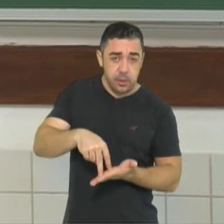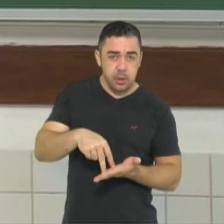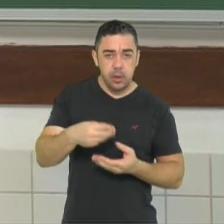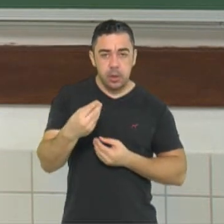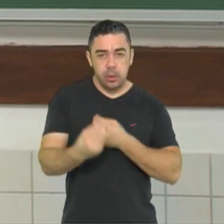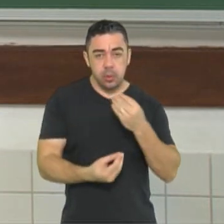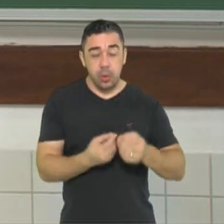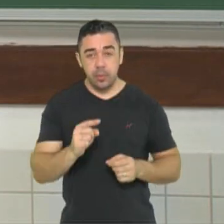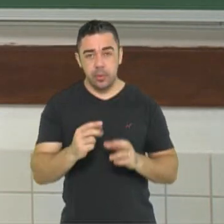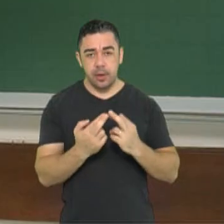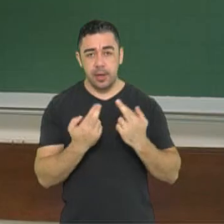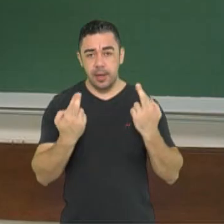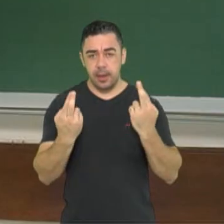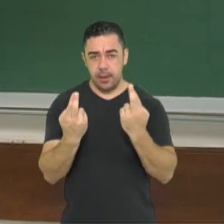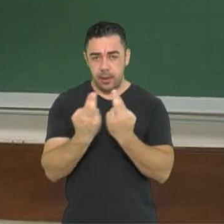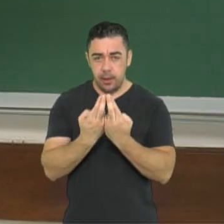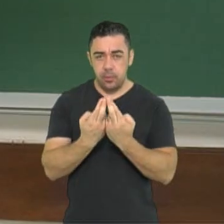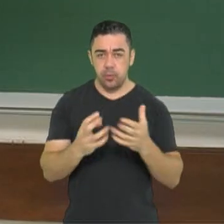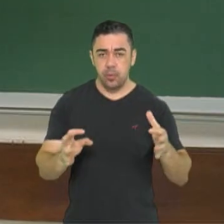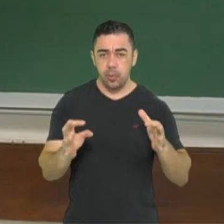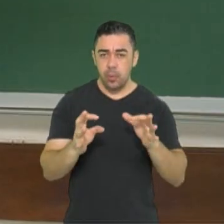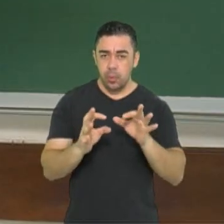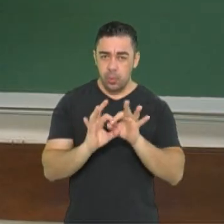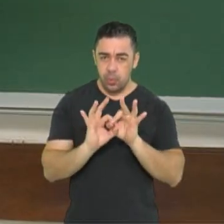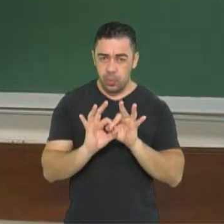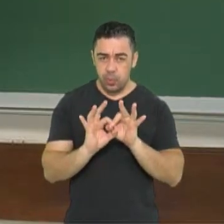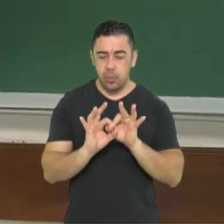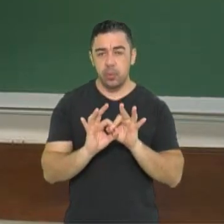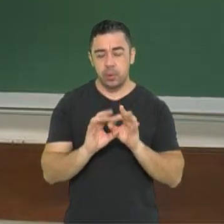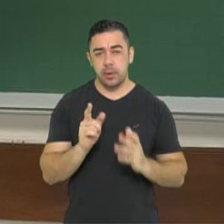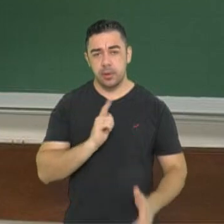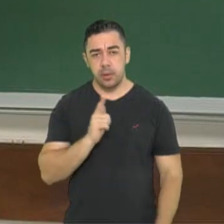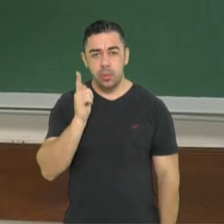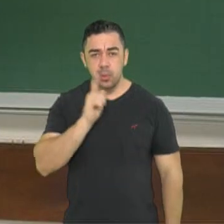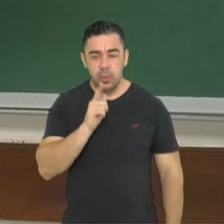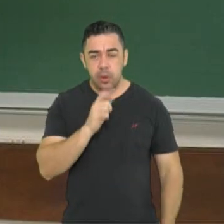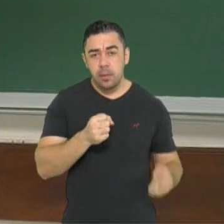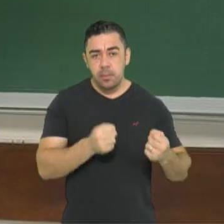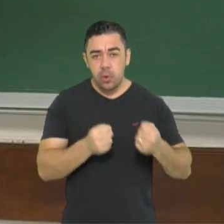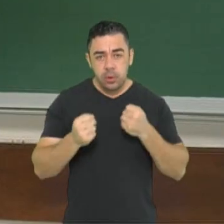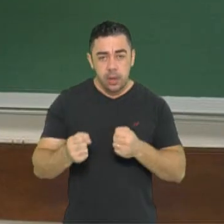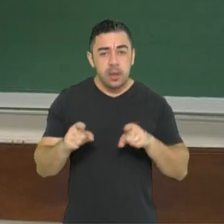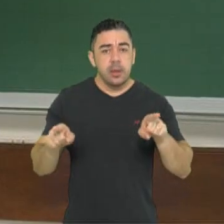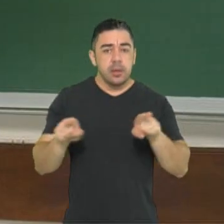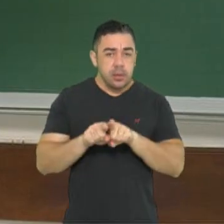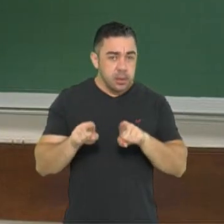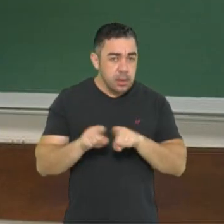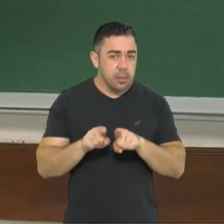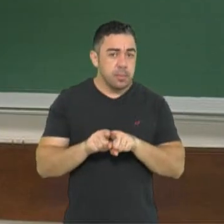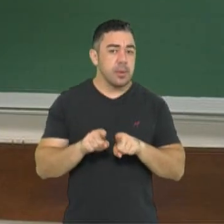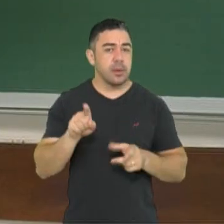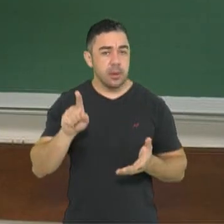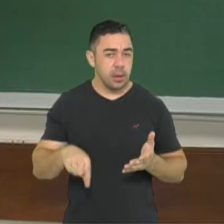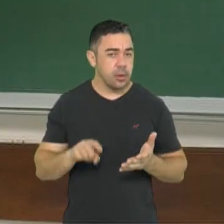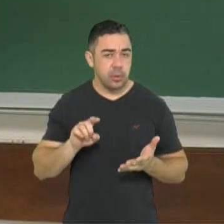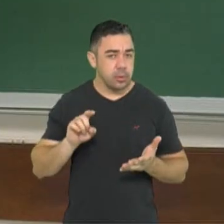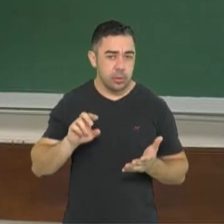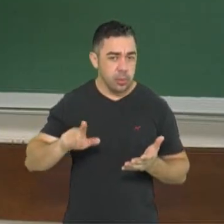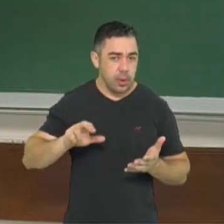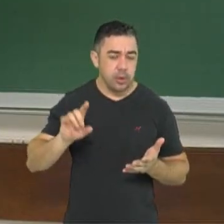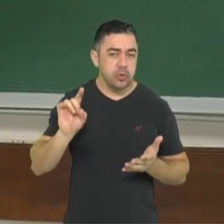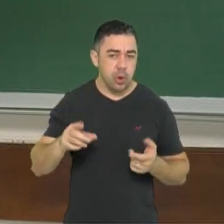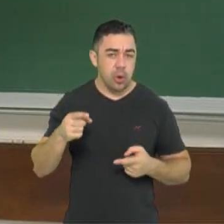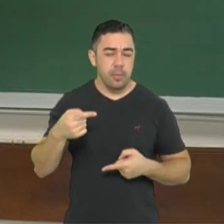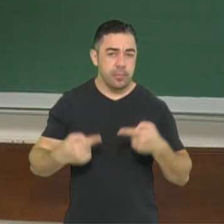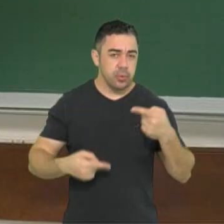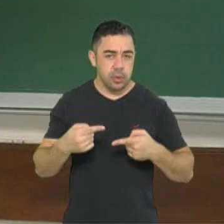um reino passa a se unir, a se unificar e ter uma legitimação de poder, inclusive consolidando não somente o poder político, como também